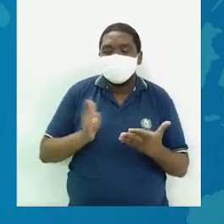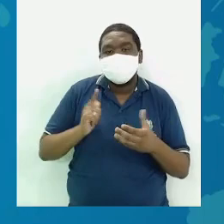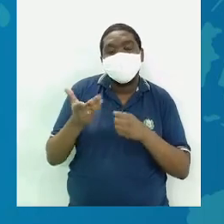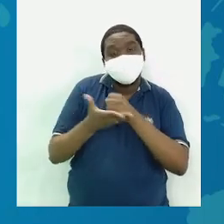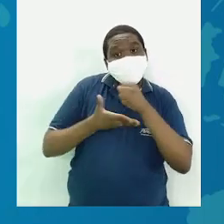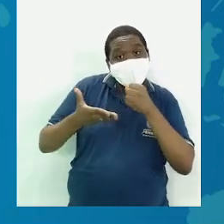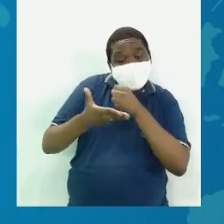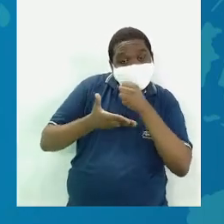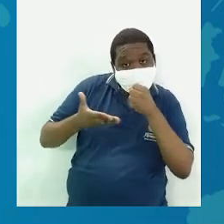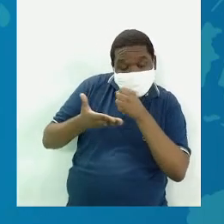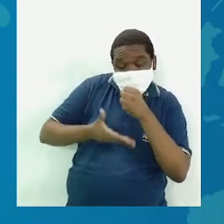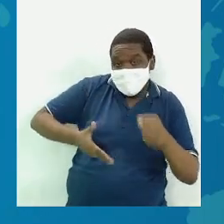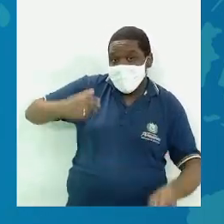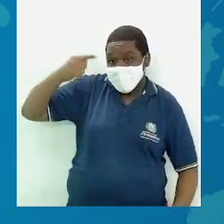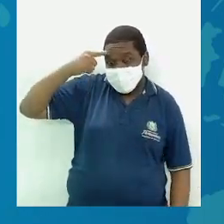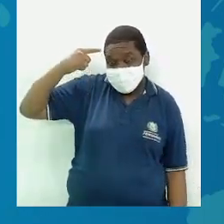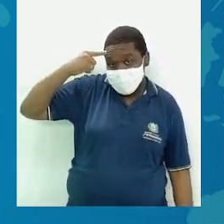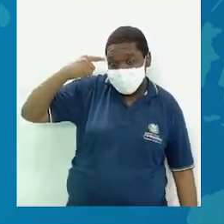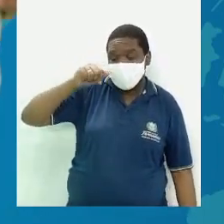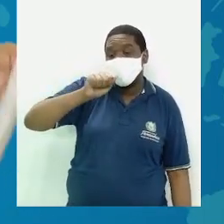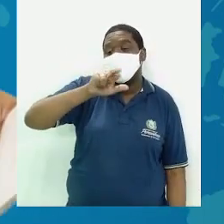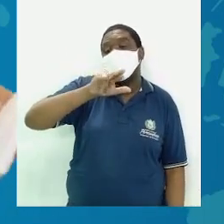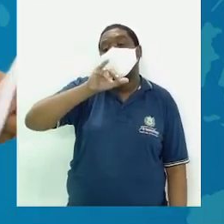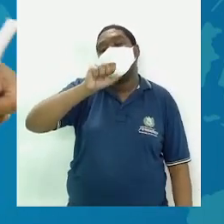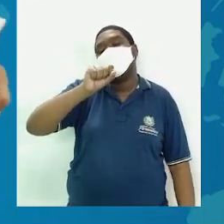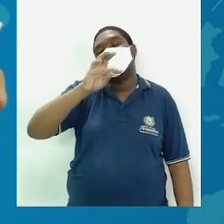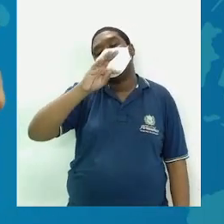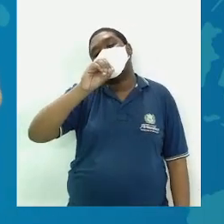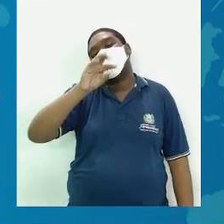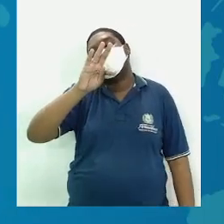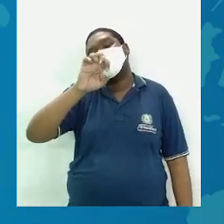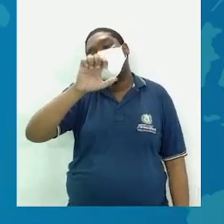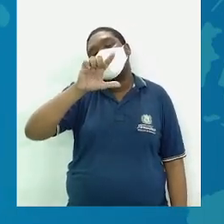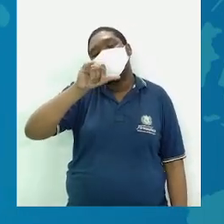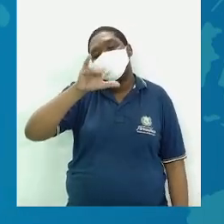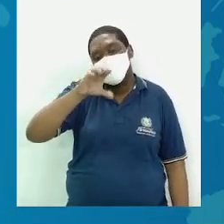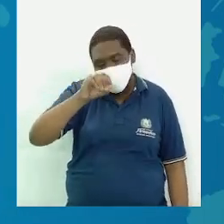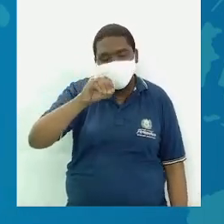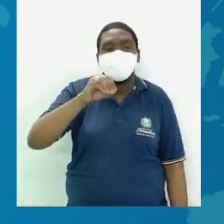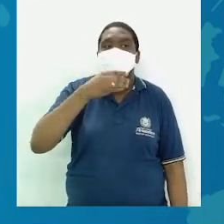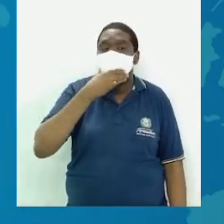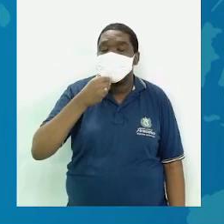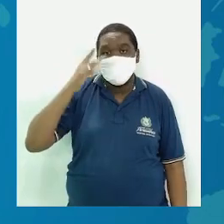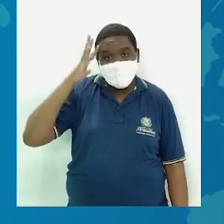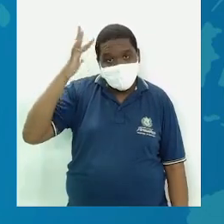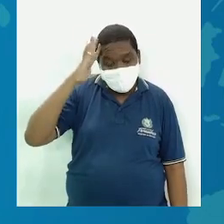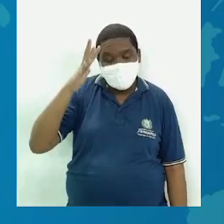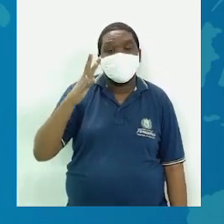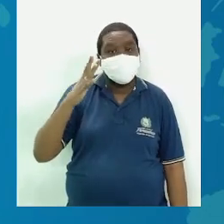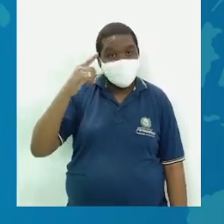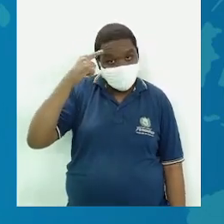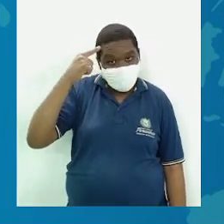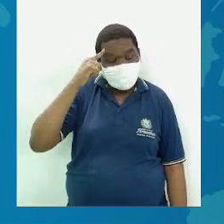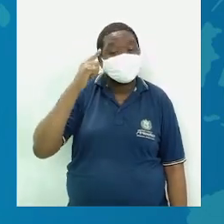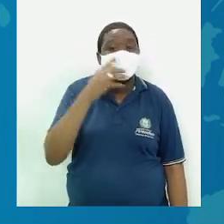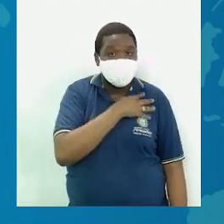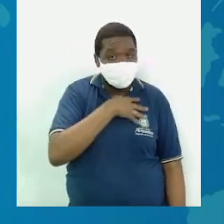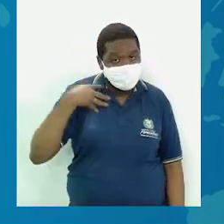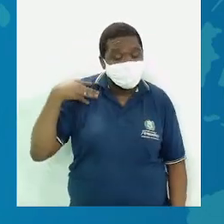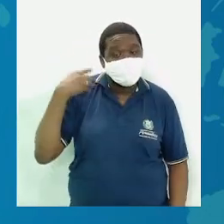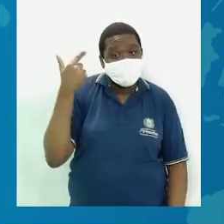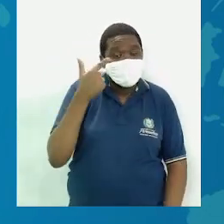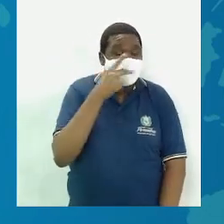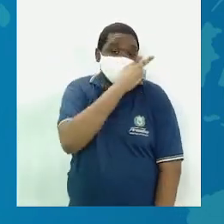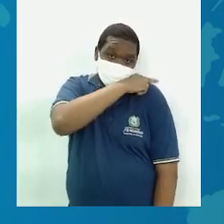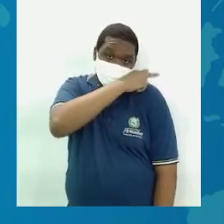do pensamento aristotélico estava na questão da harmonia. É importante que você veja isso aí, porque no segundo ano nós vamos estudar um pouquinho